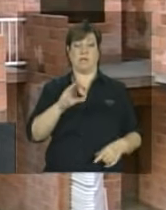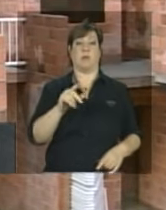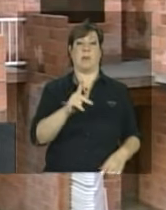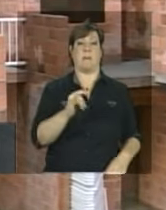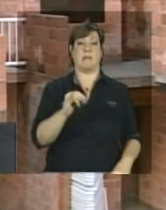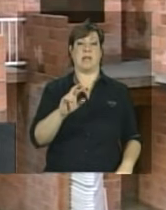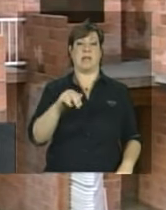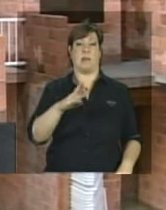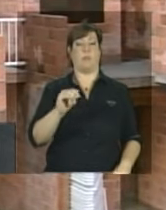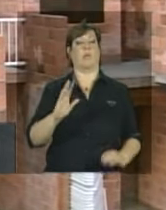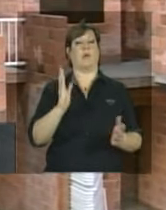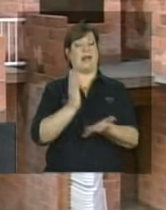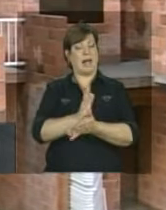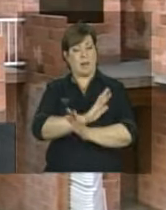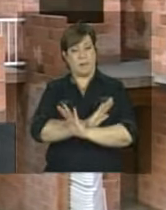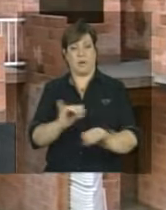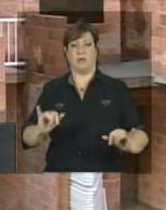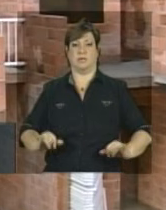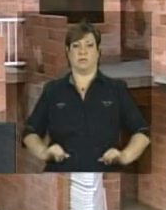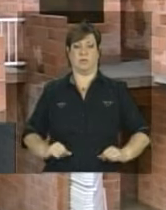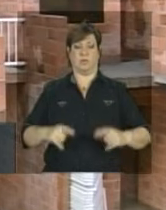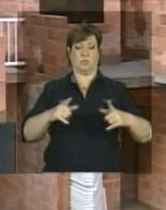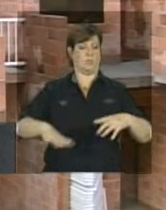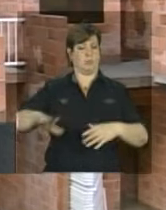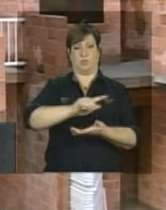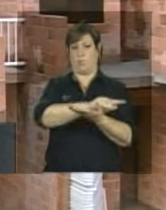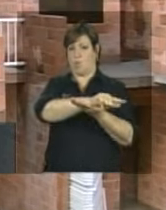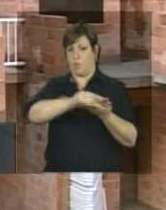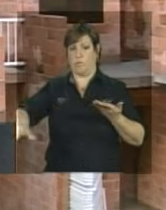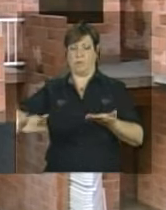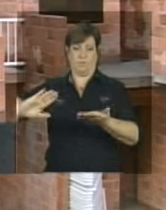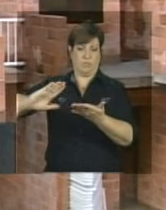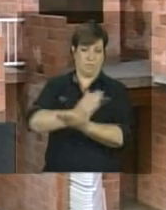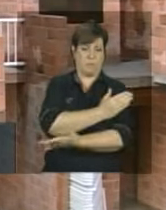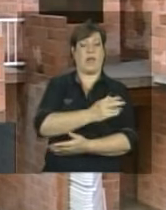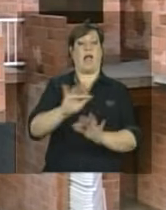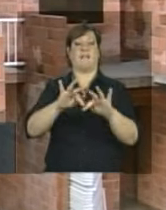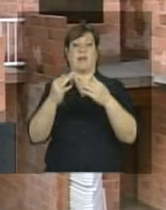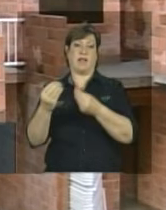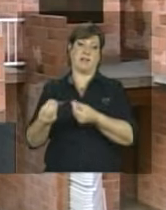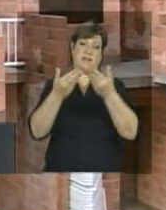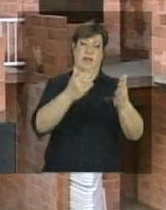pretende erradicar essas áreas de risco.